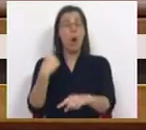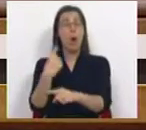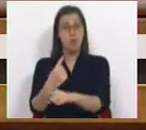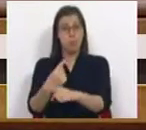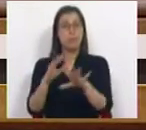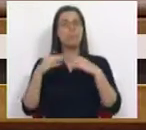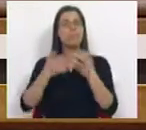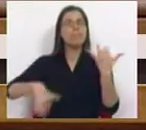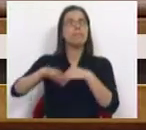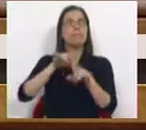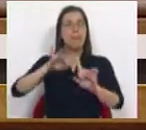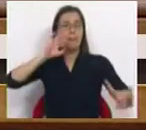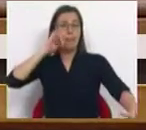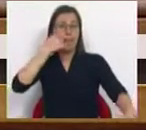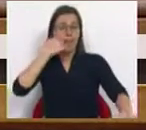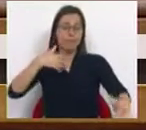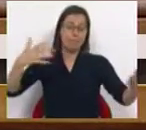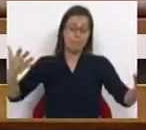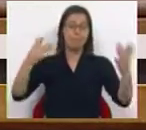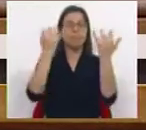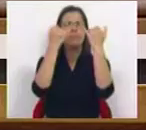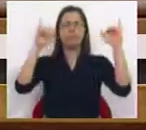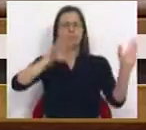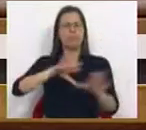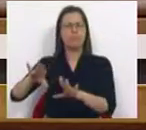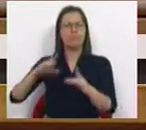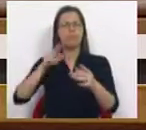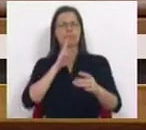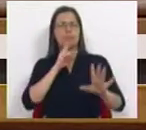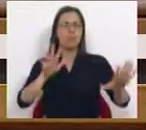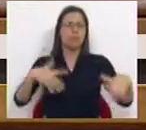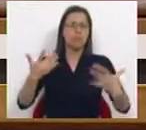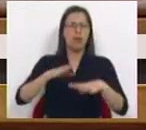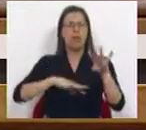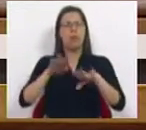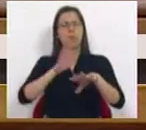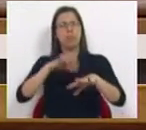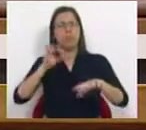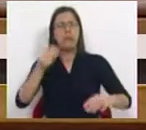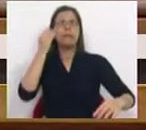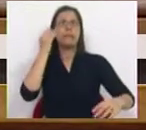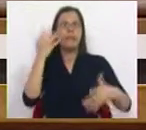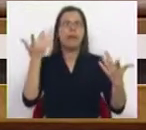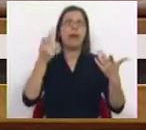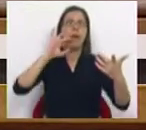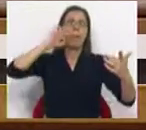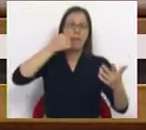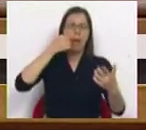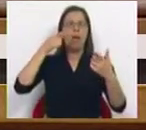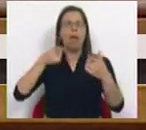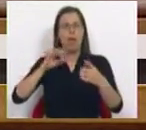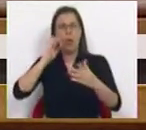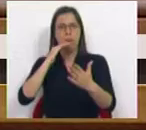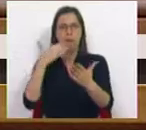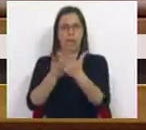também numa sociedade de desperdício. Independentemente das considerações que possamos fazer em torno de saber se o desperdício é